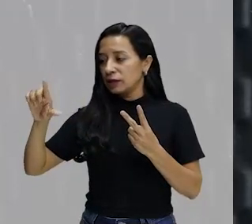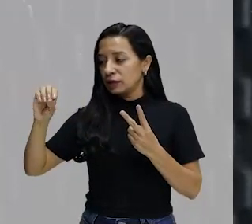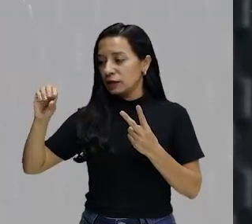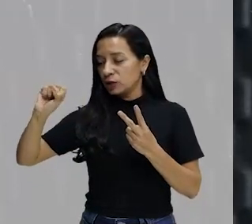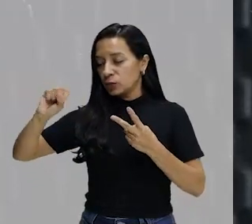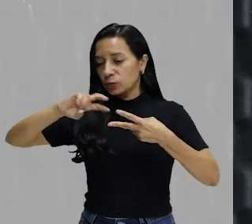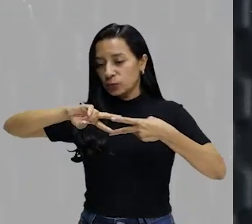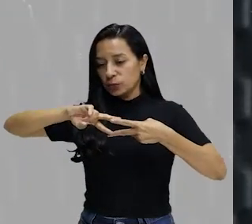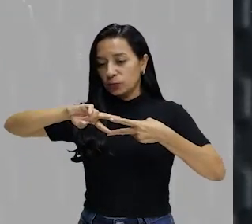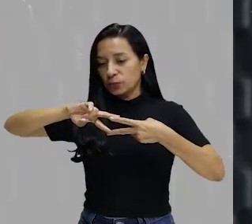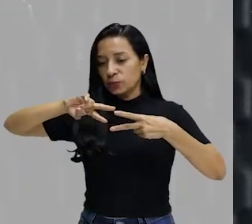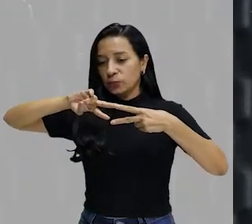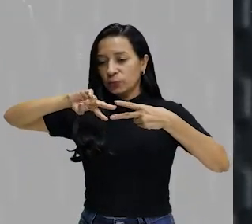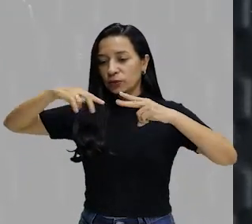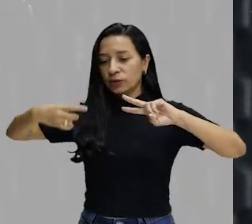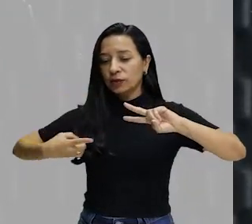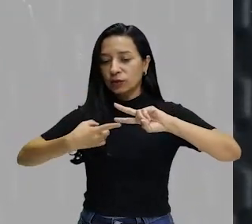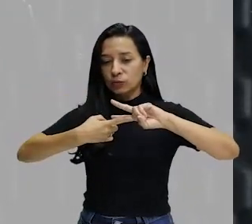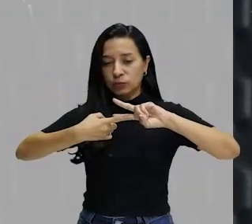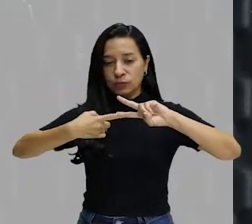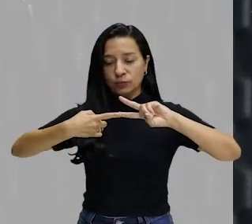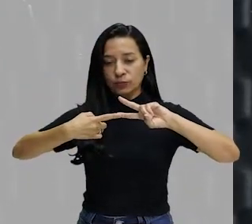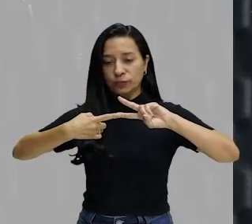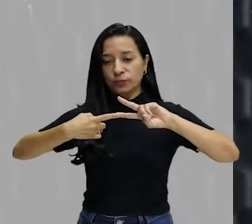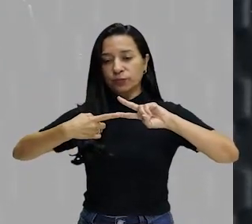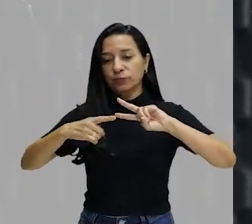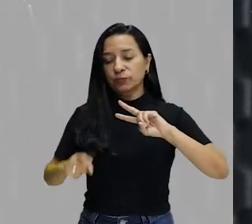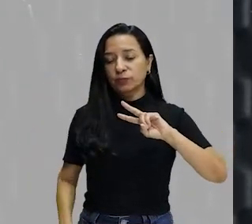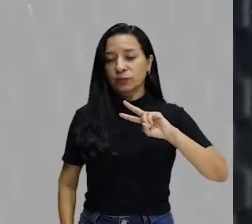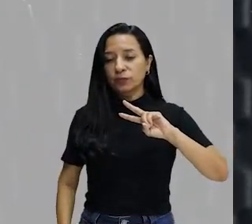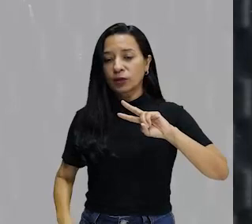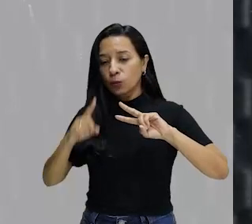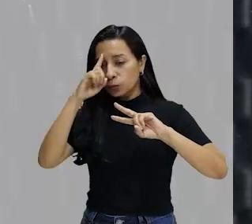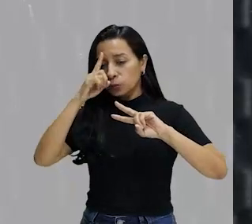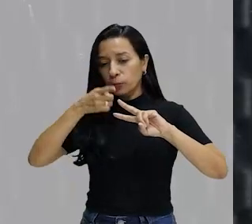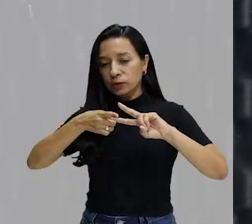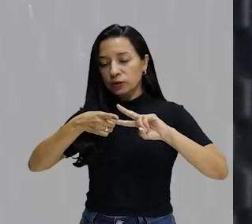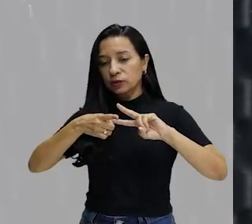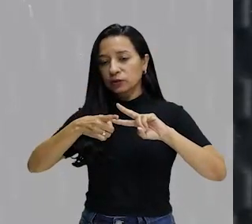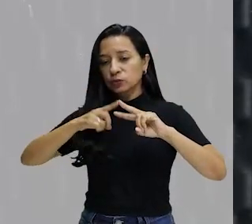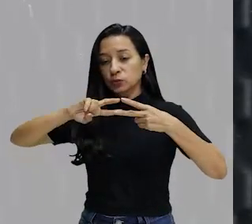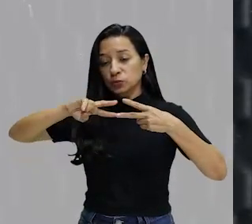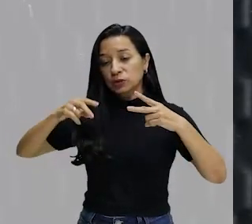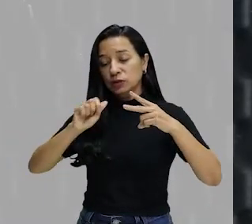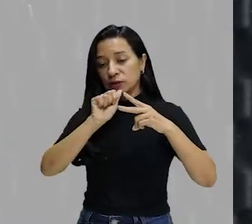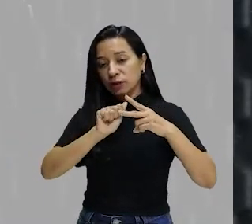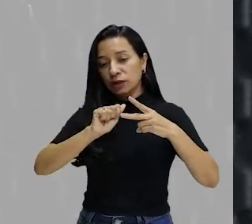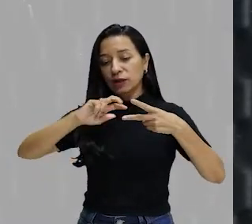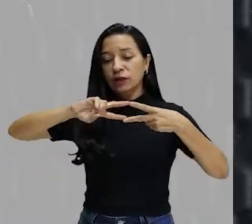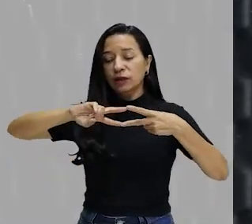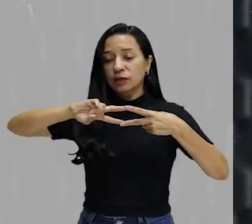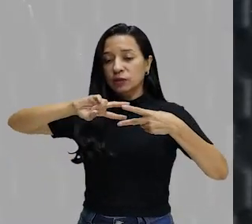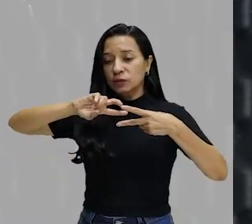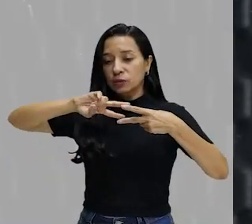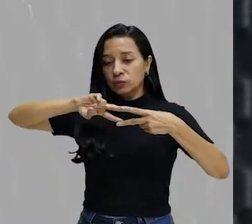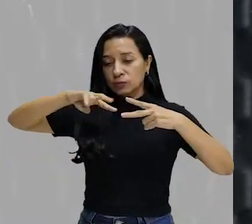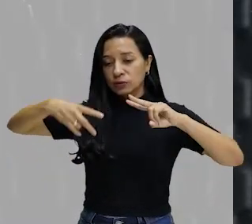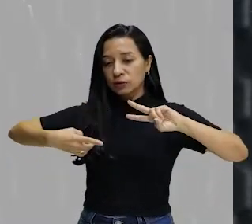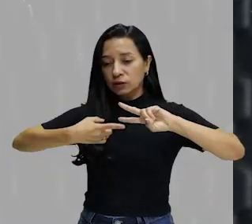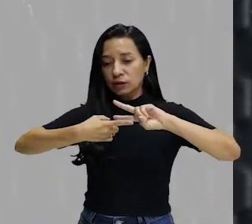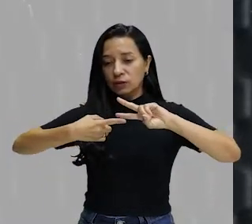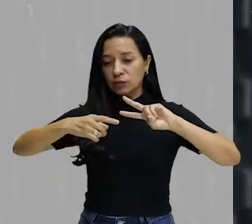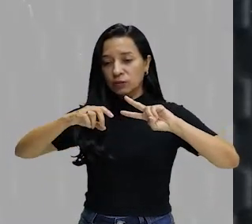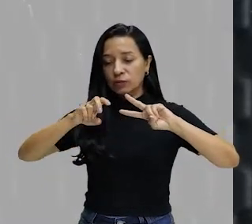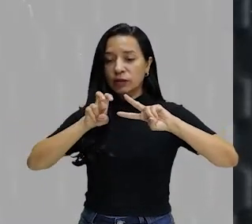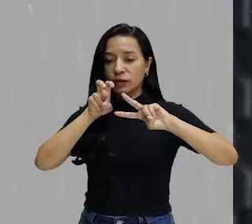alelo dominante do gene A e o alelo recessivo do gene A. Aqui do mesmo jeito, eu tenho o alelo